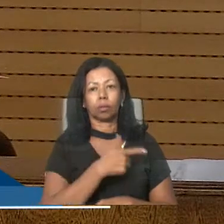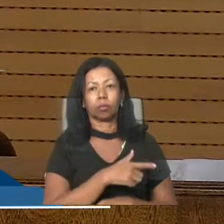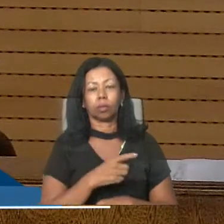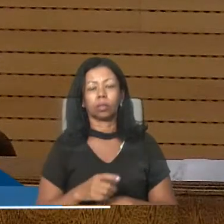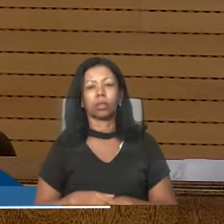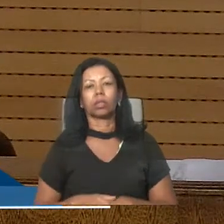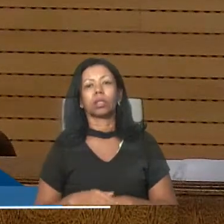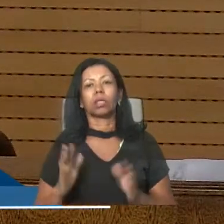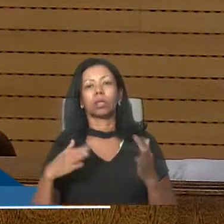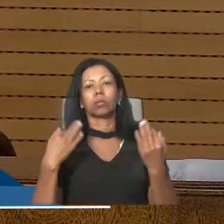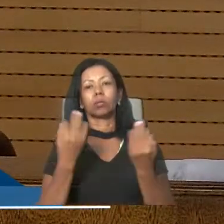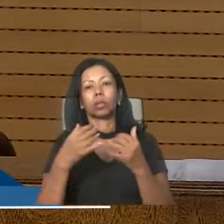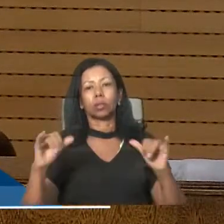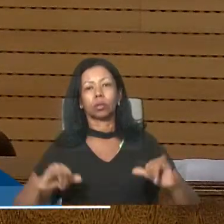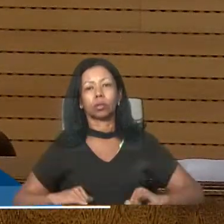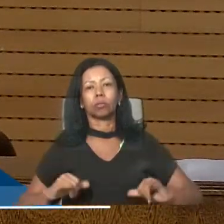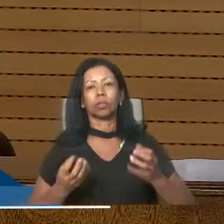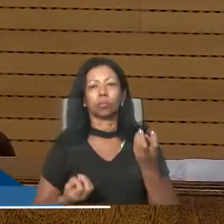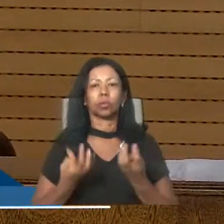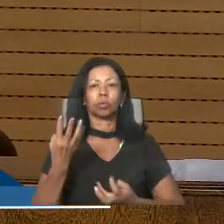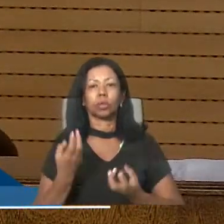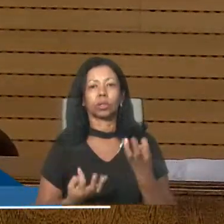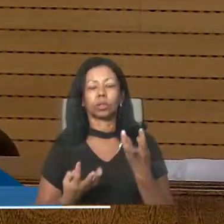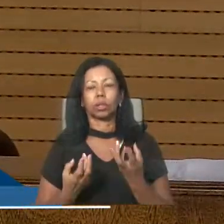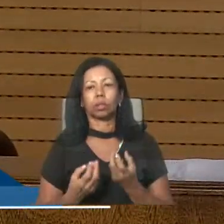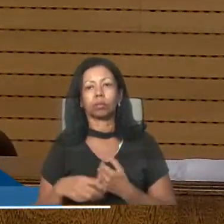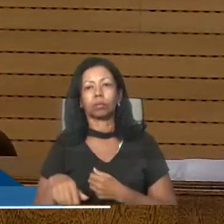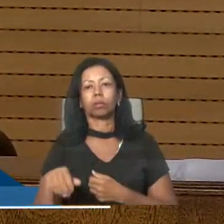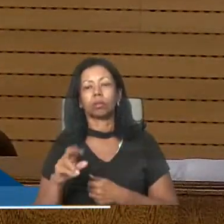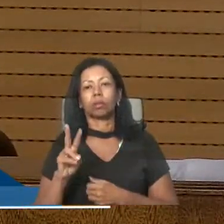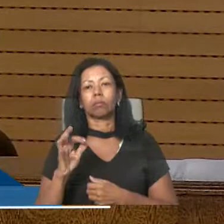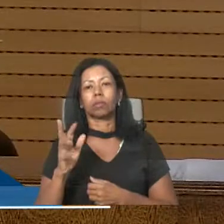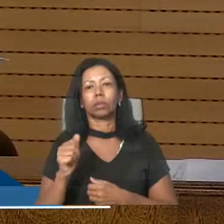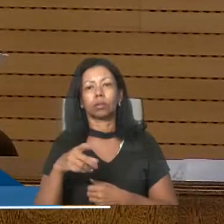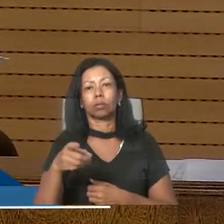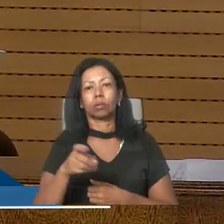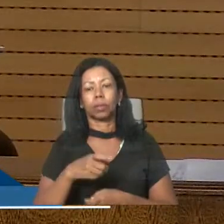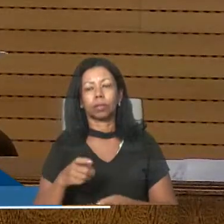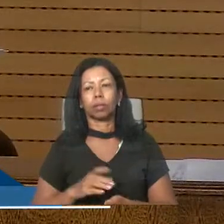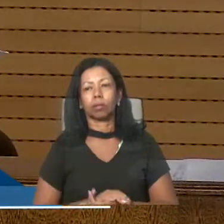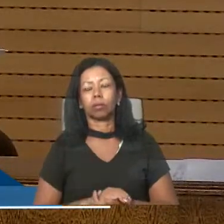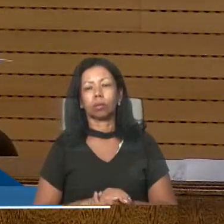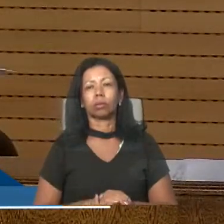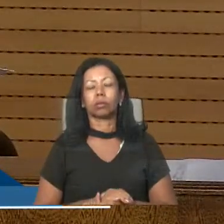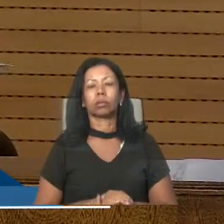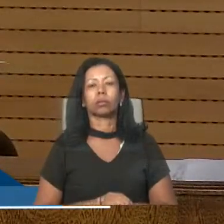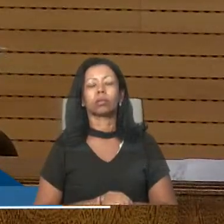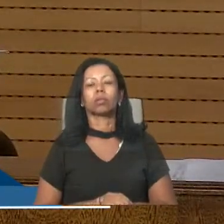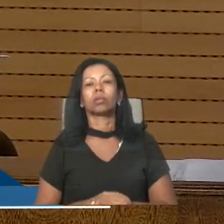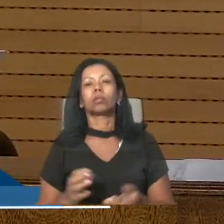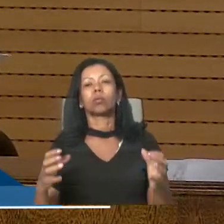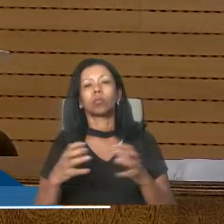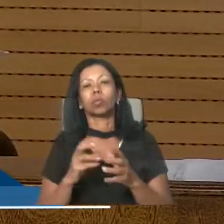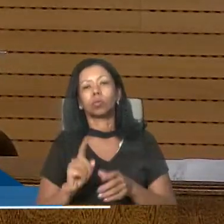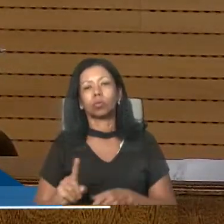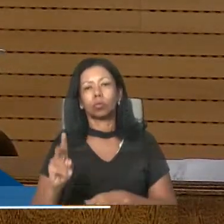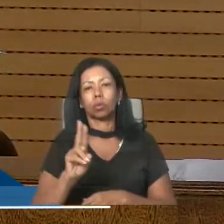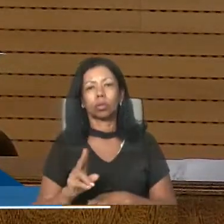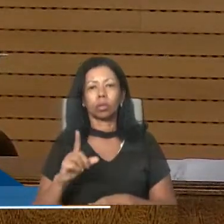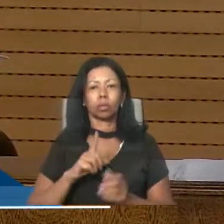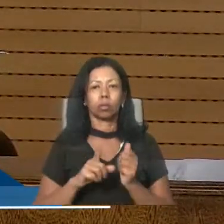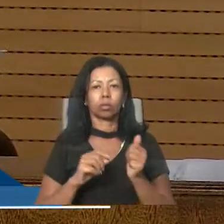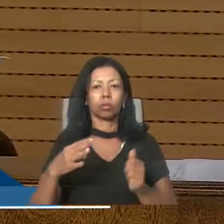na área denominada Vila dos Pescadores e da Outras Providências. Essas comissões, usando a prerrogativa prevista no